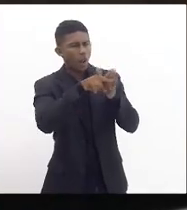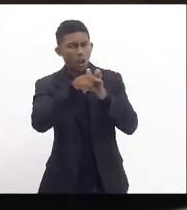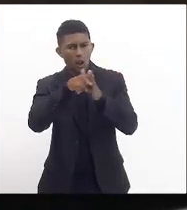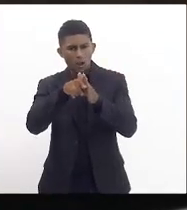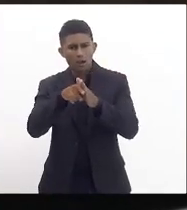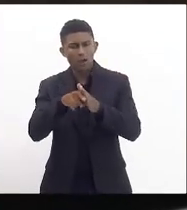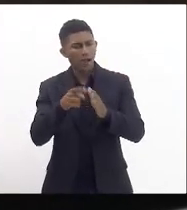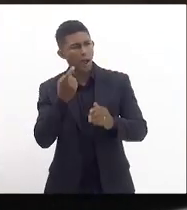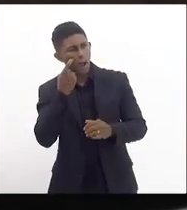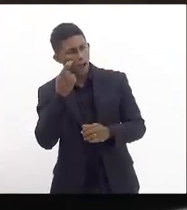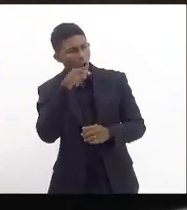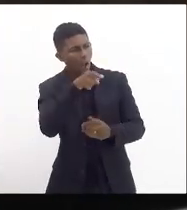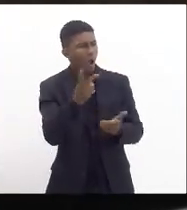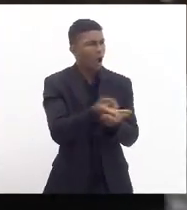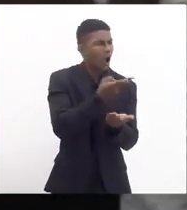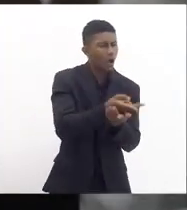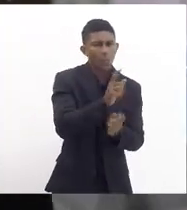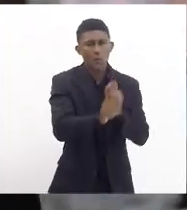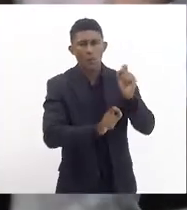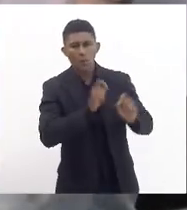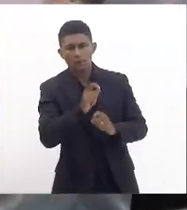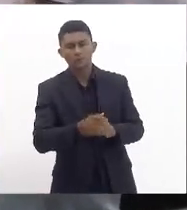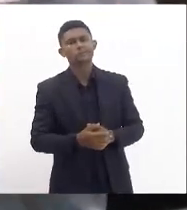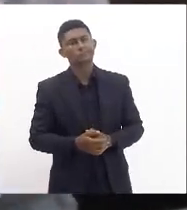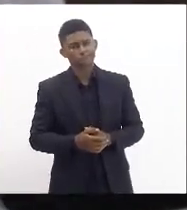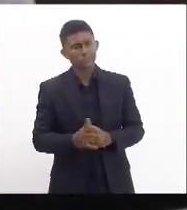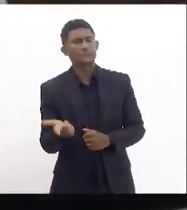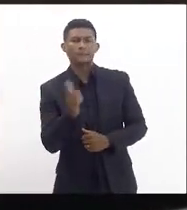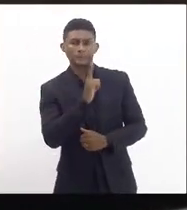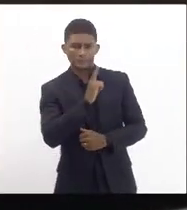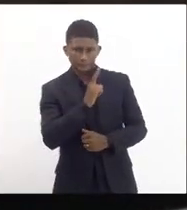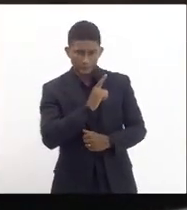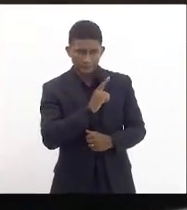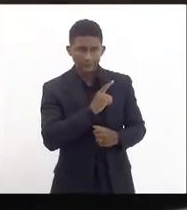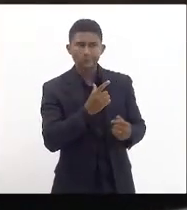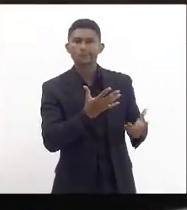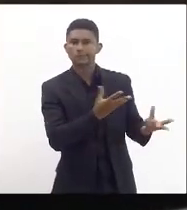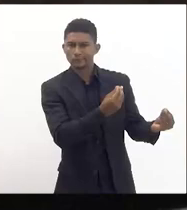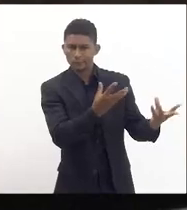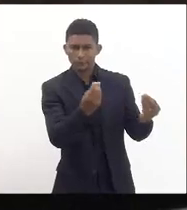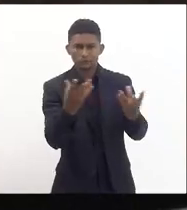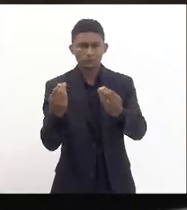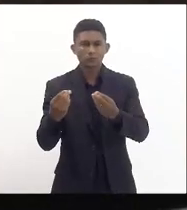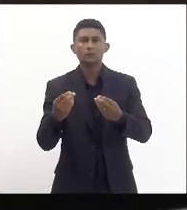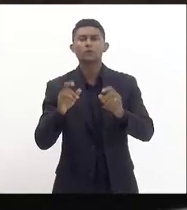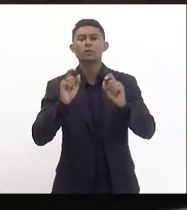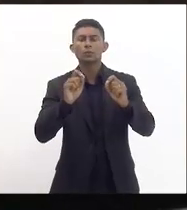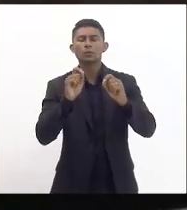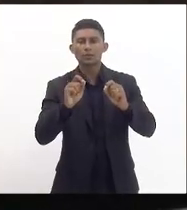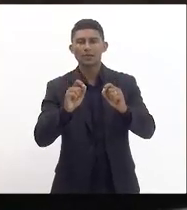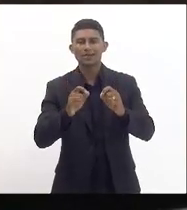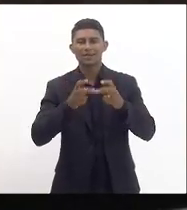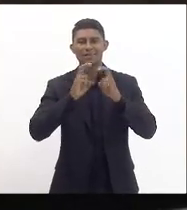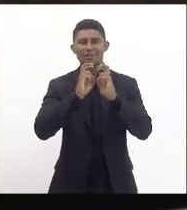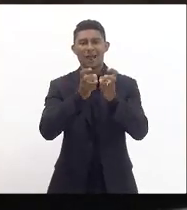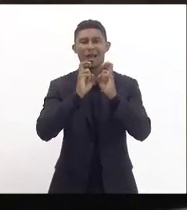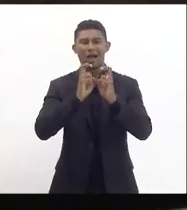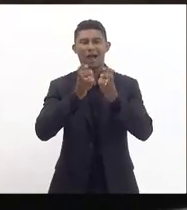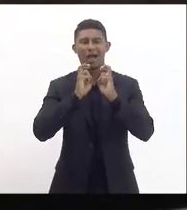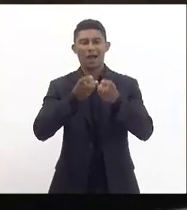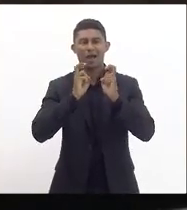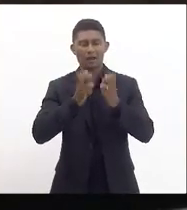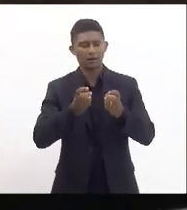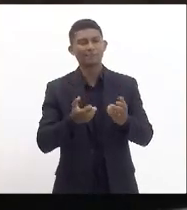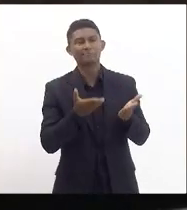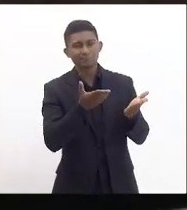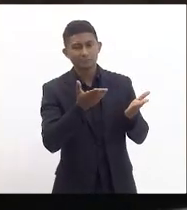irregularidades que vem acontecendo com frequência nos trens da Supervia, vai estar marcado